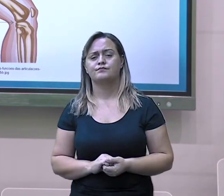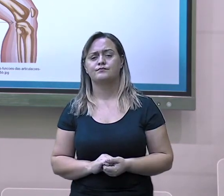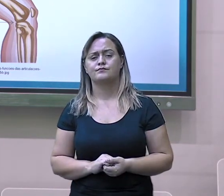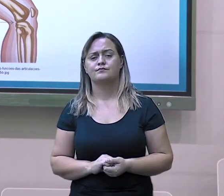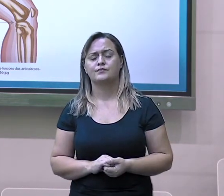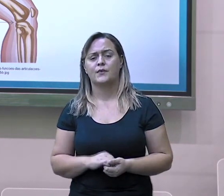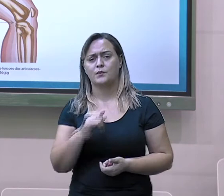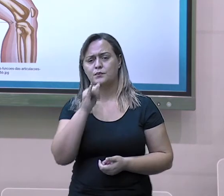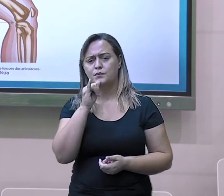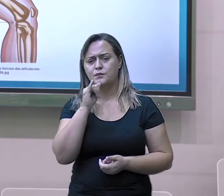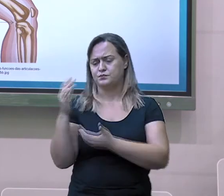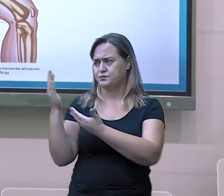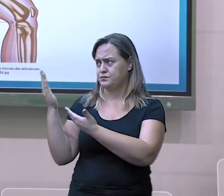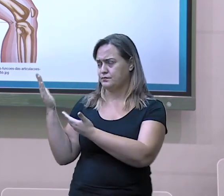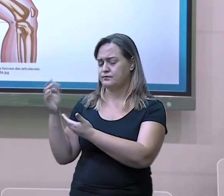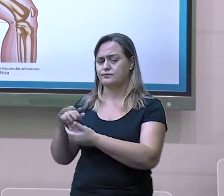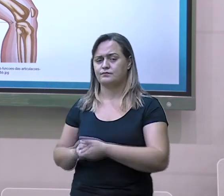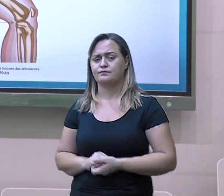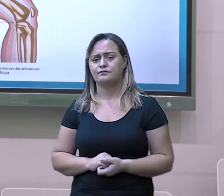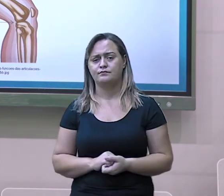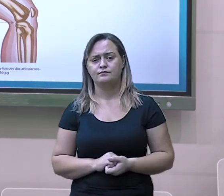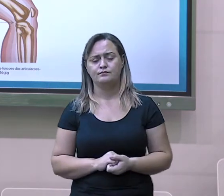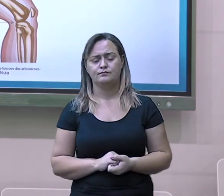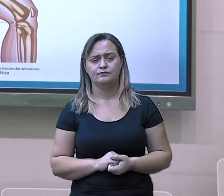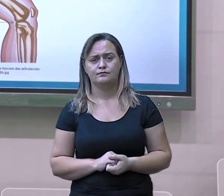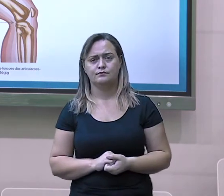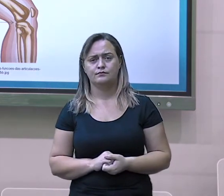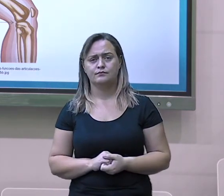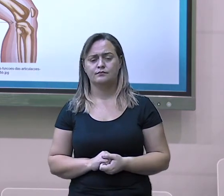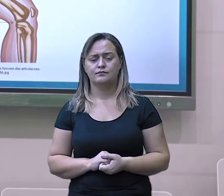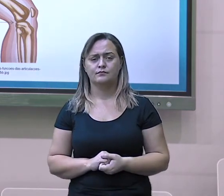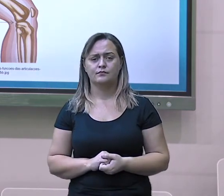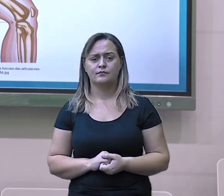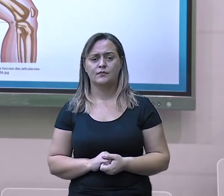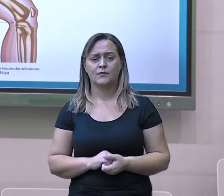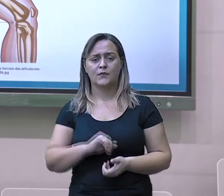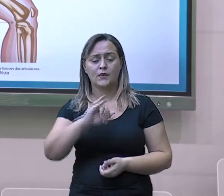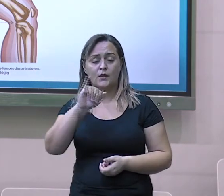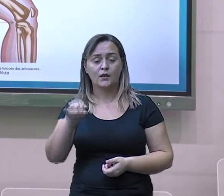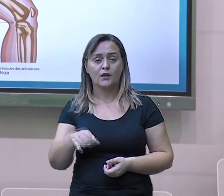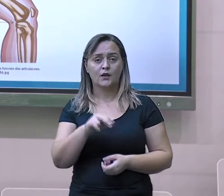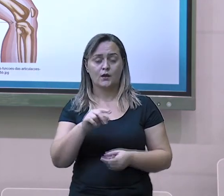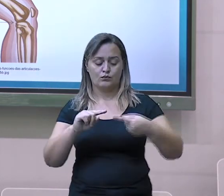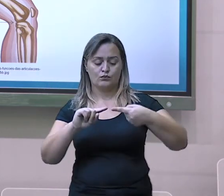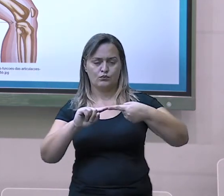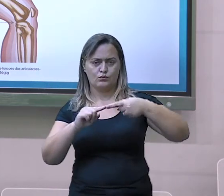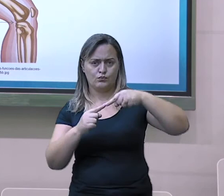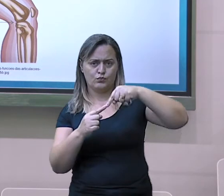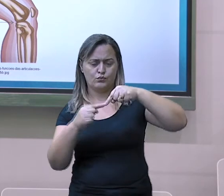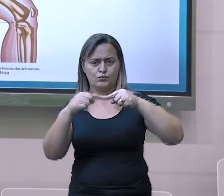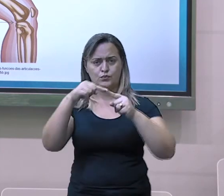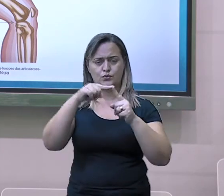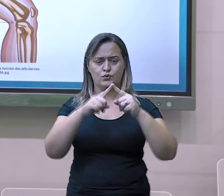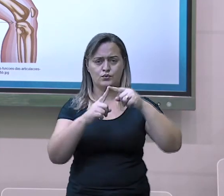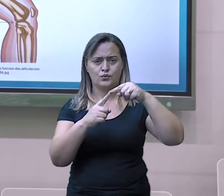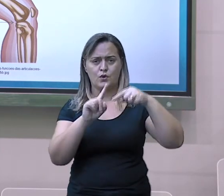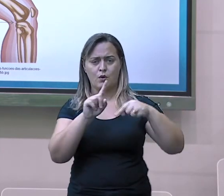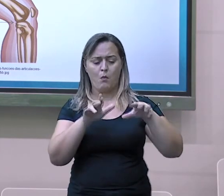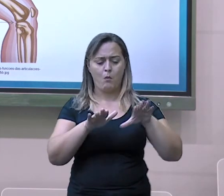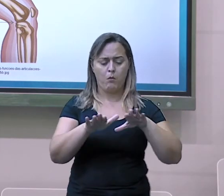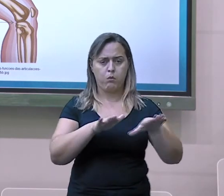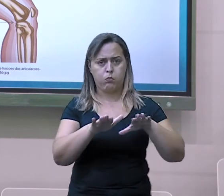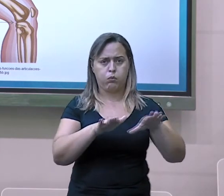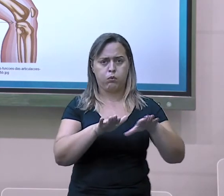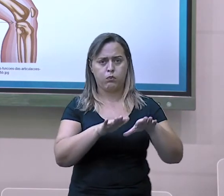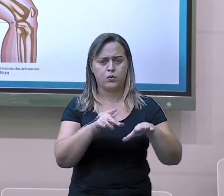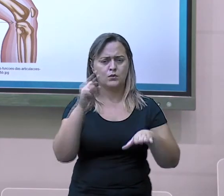Tá tranquilo isso aqui. A articulação fixa, ela não vai se mover. Então você pega na sua cabeça, vou movimentar um